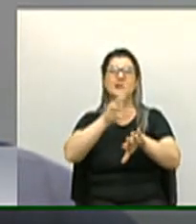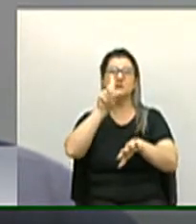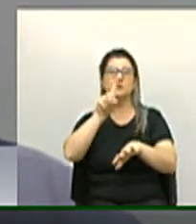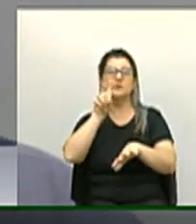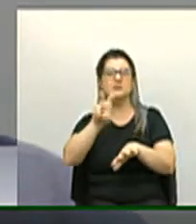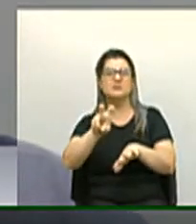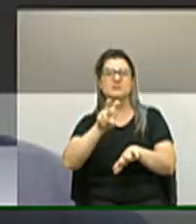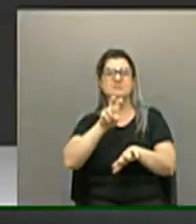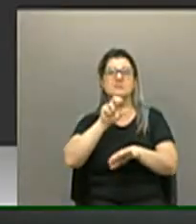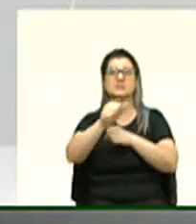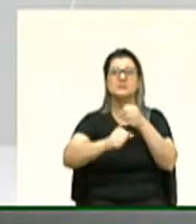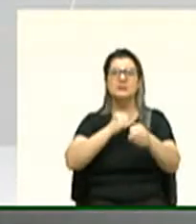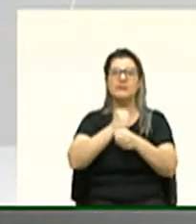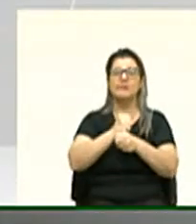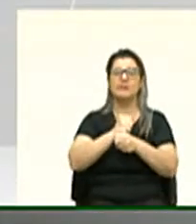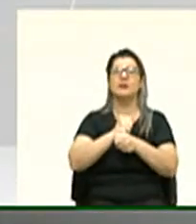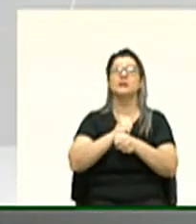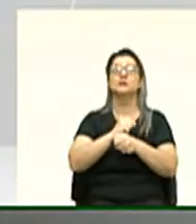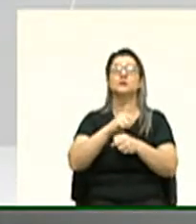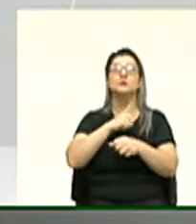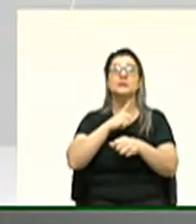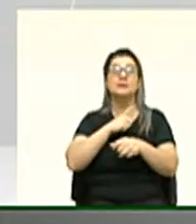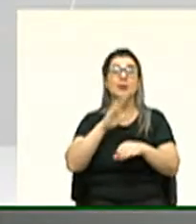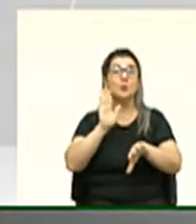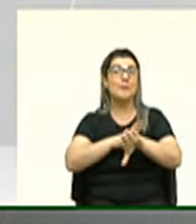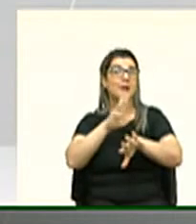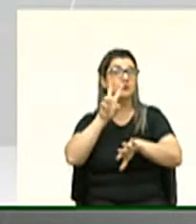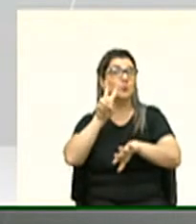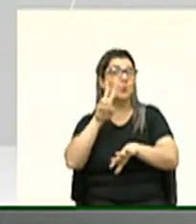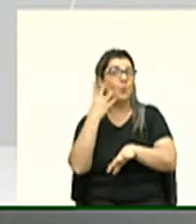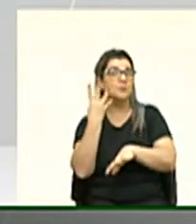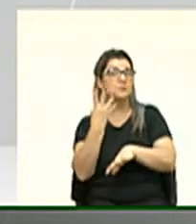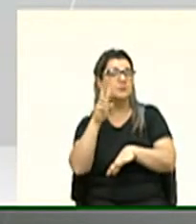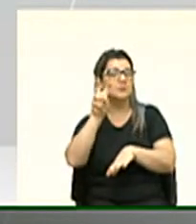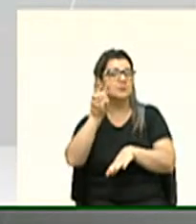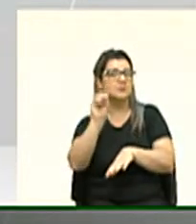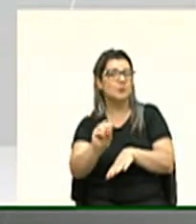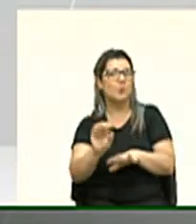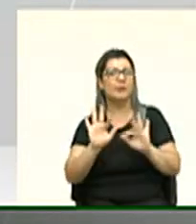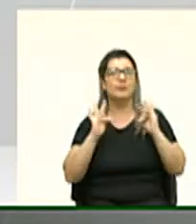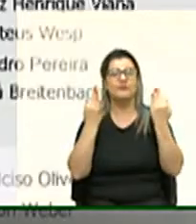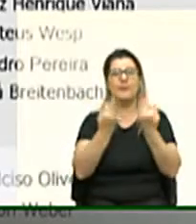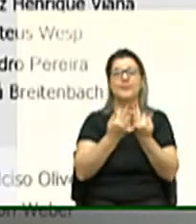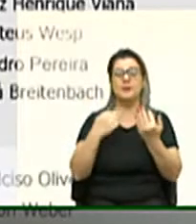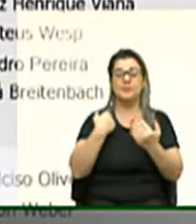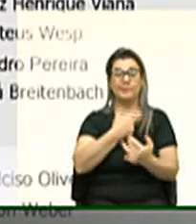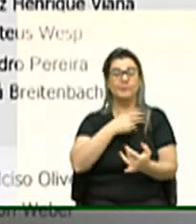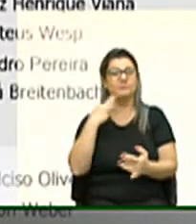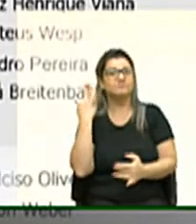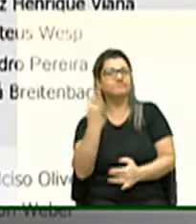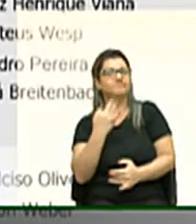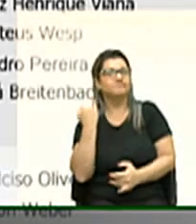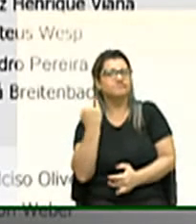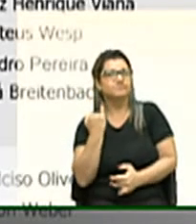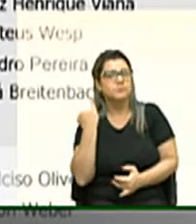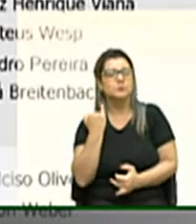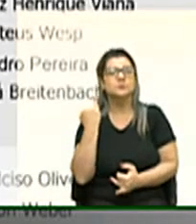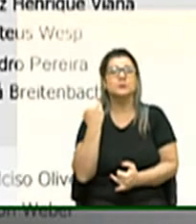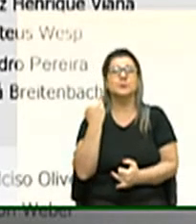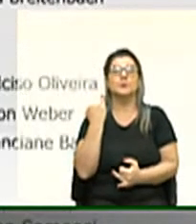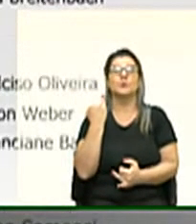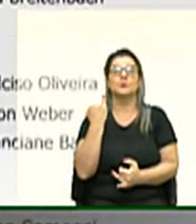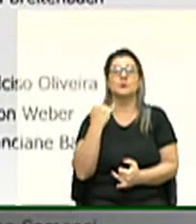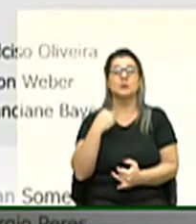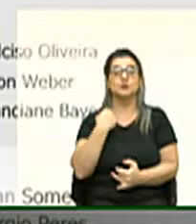envolvendo mais de 450 famílias ou em torno disso. Para nós é muito importante, posto que